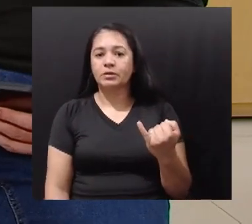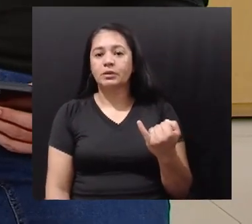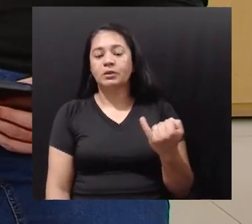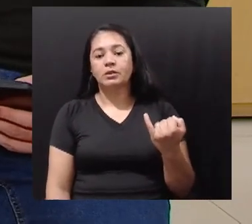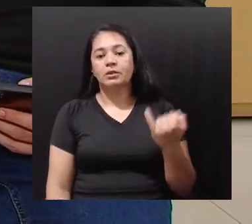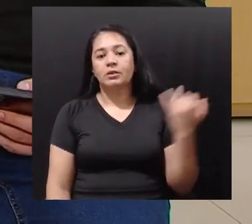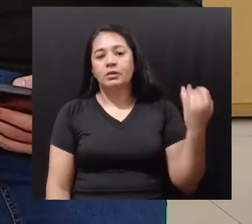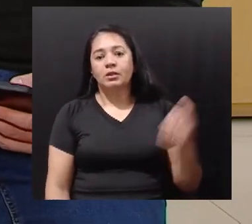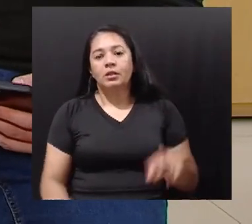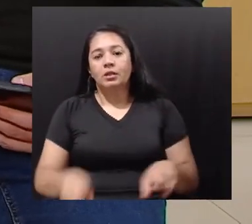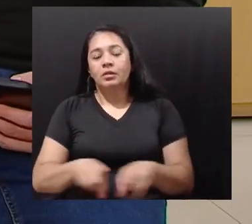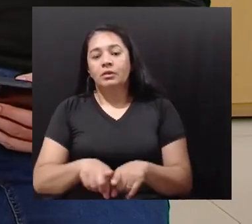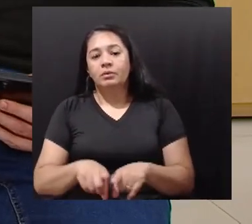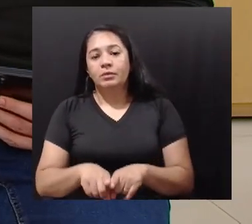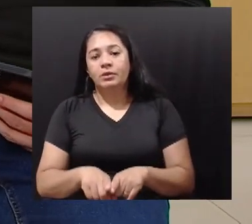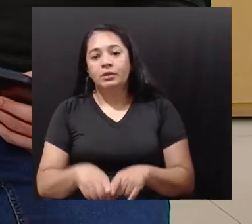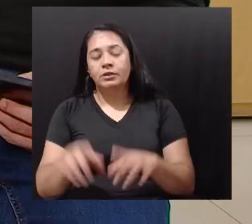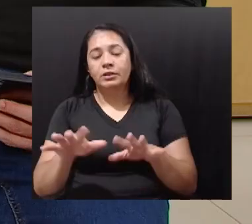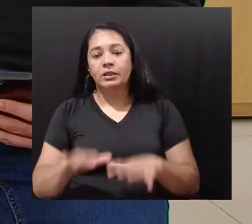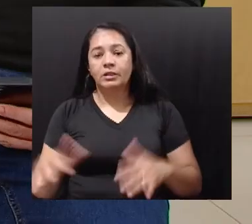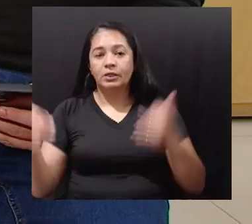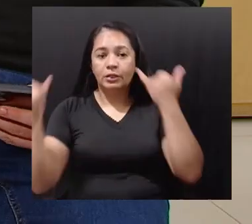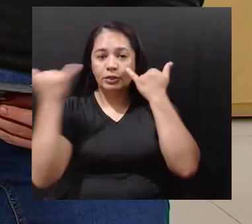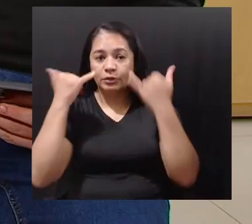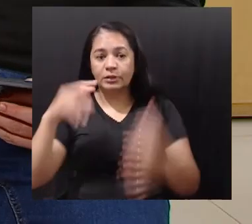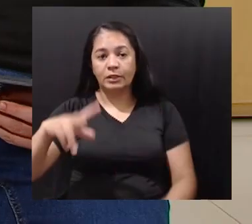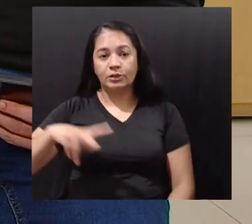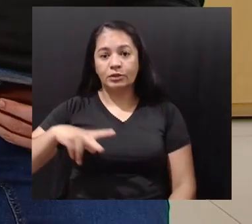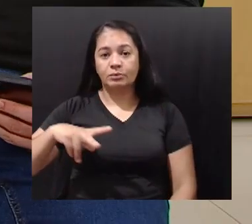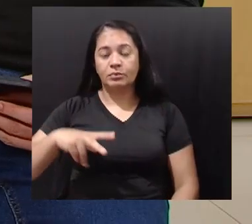dessa questão dos dados pessoais? Tá.